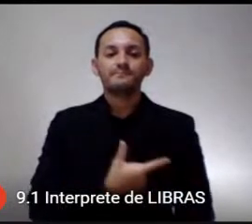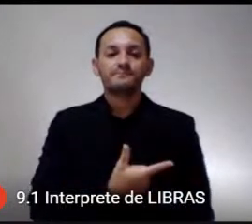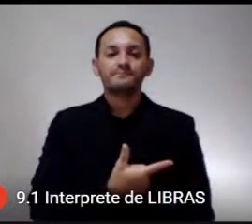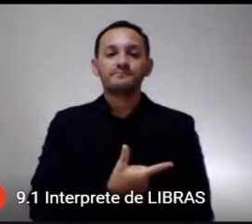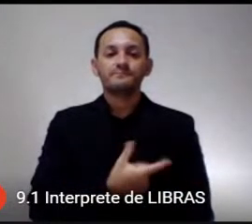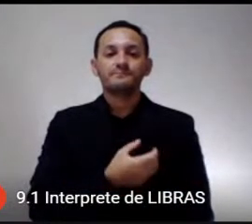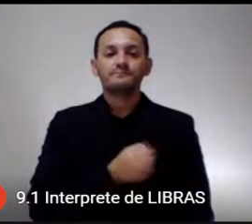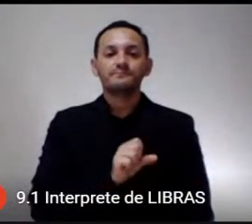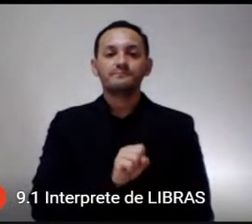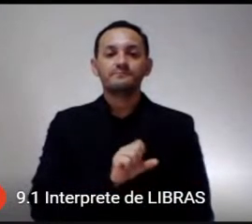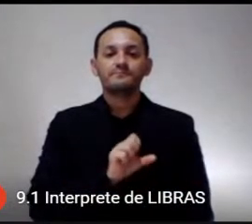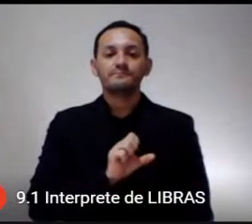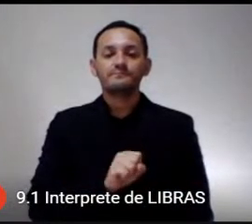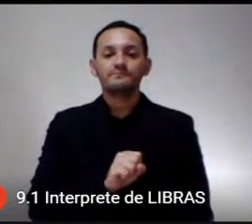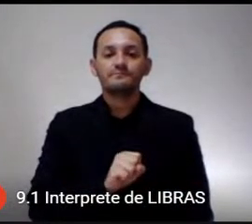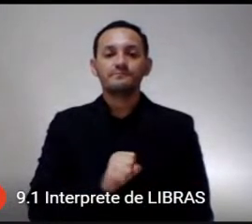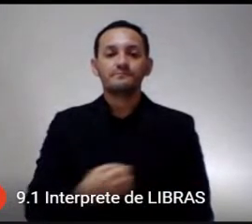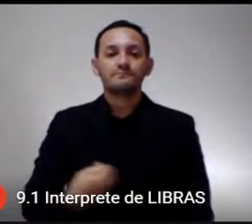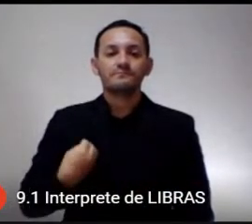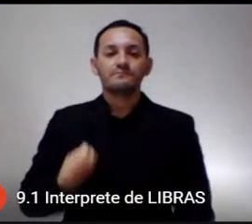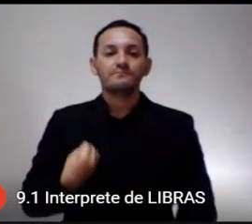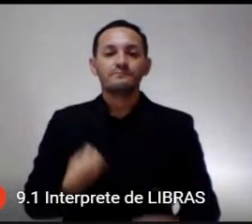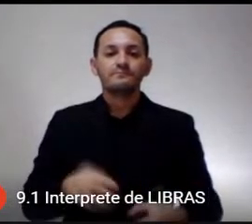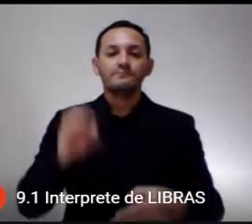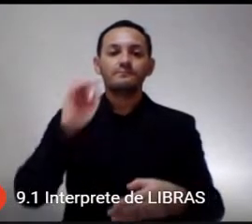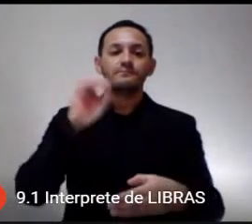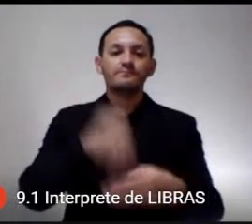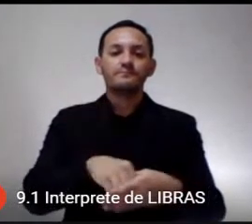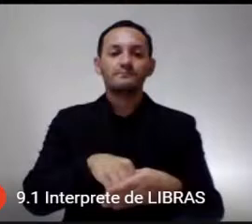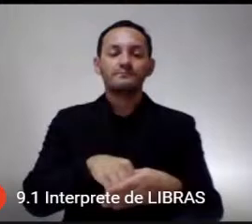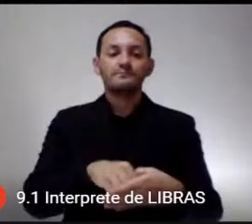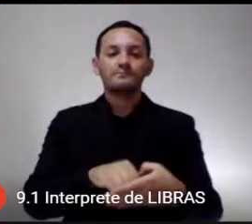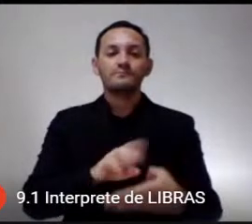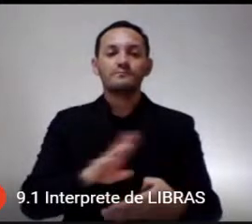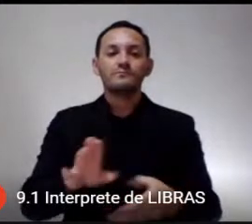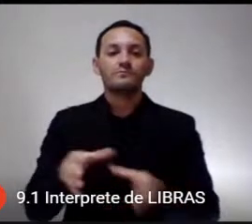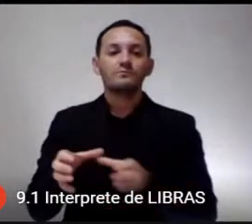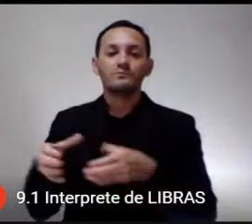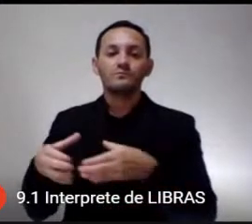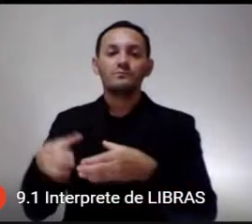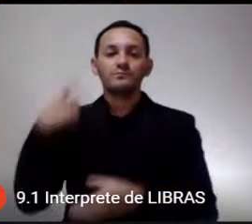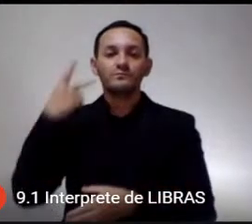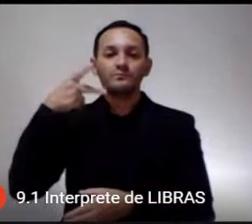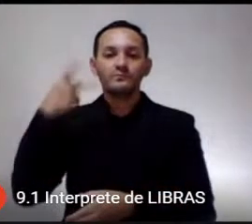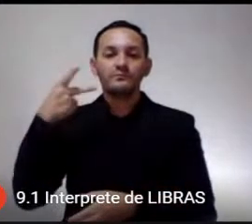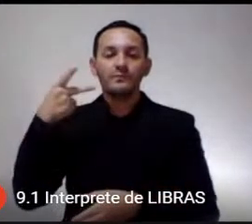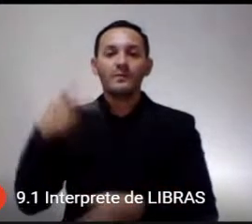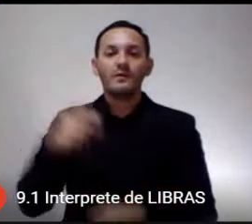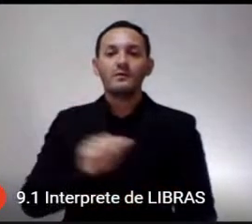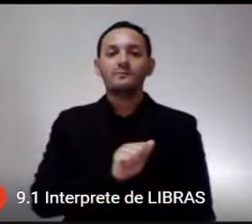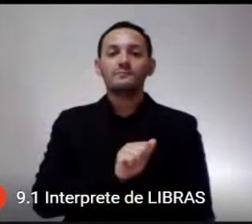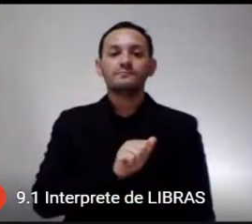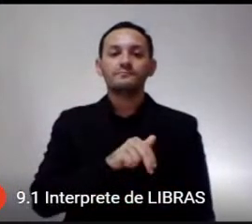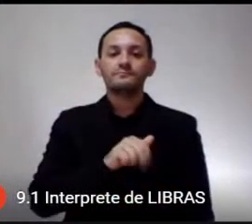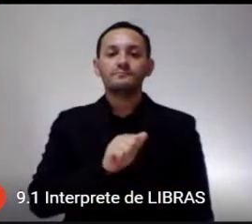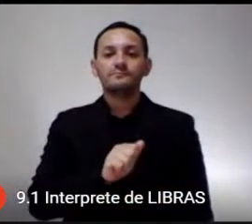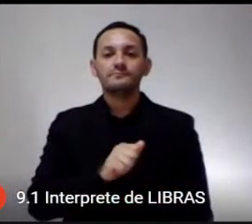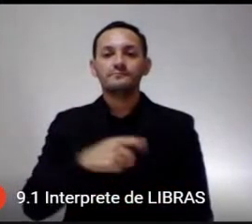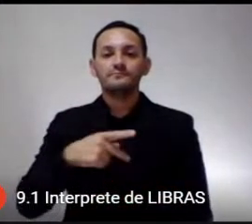288/27/2020, filiação partidária, da relatoria da doutora Ana Paula Brandão Brasil, em que é